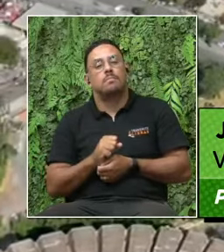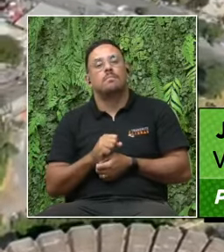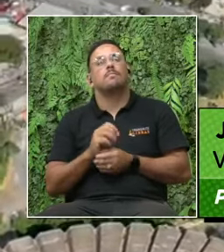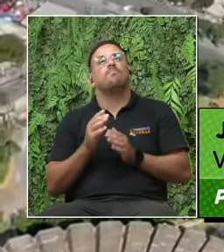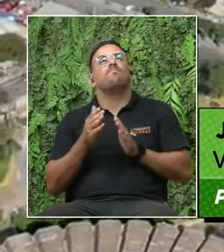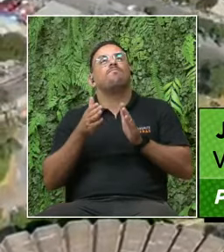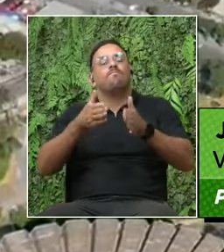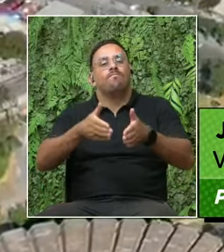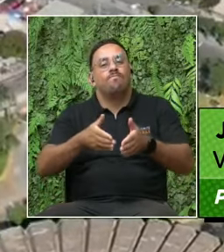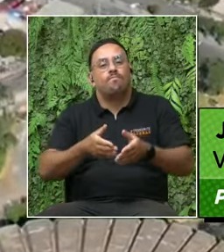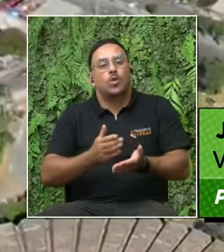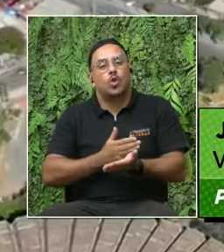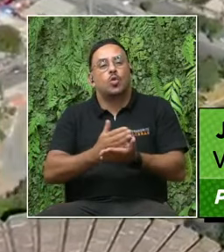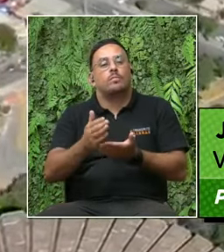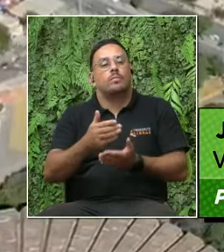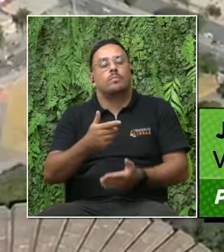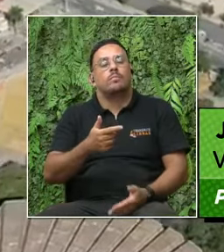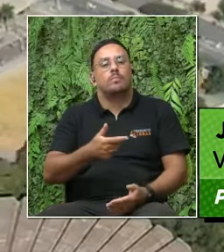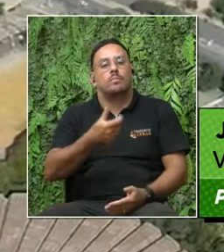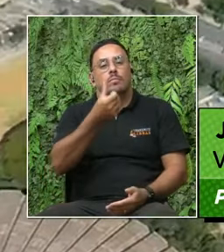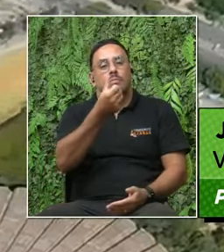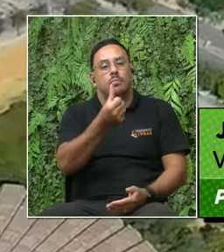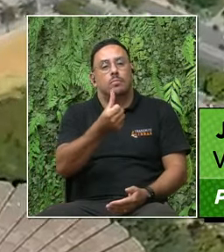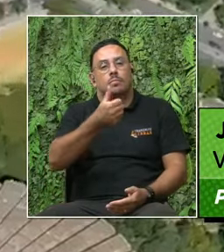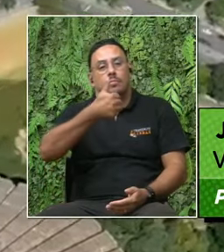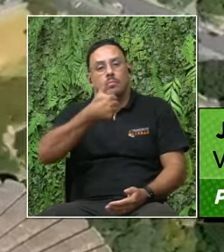foram colocados à venda